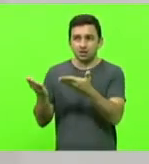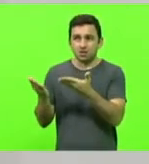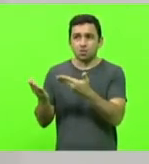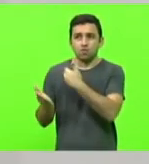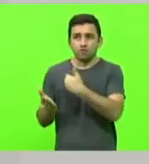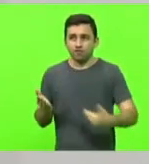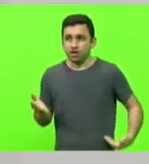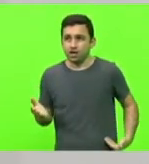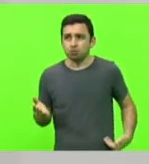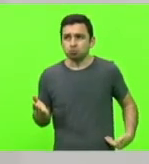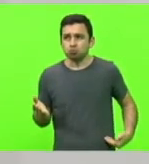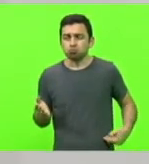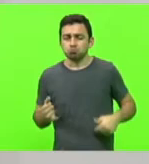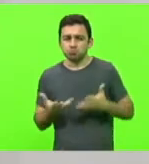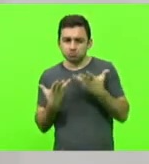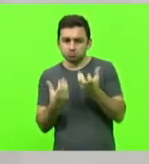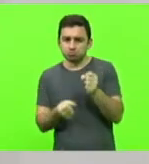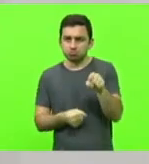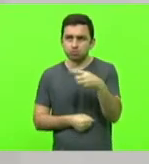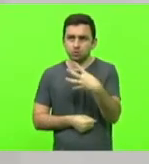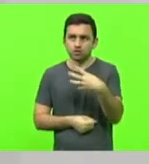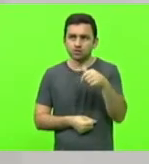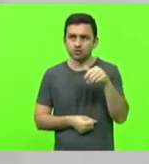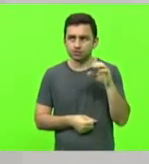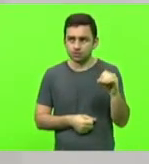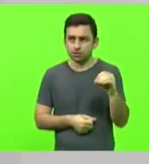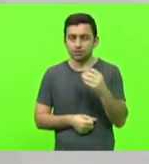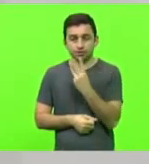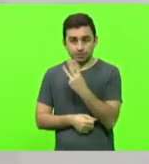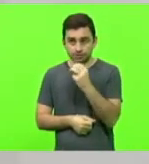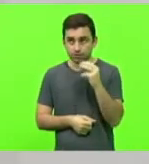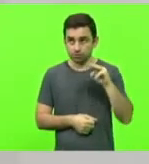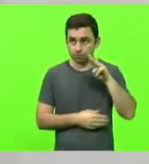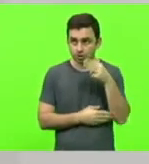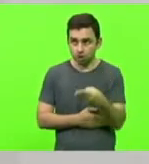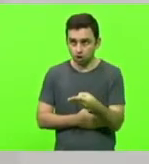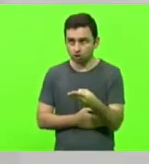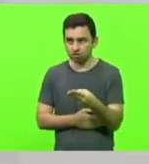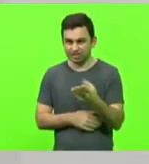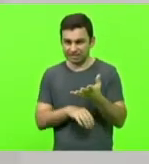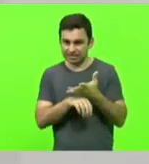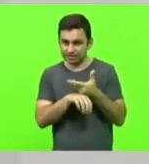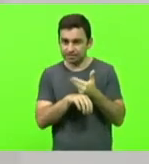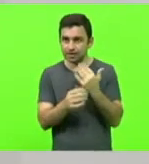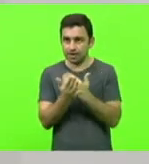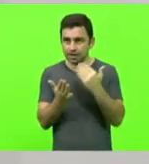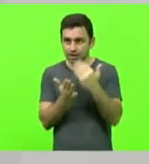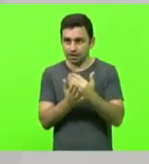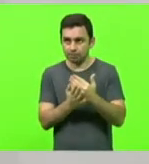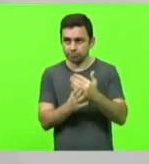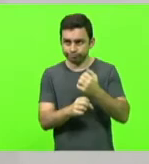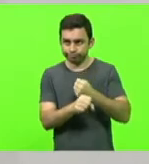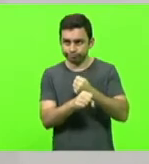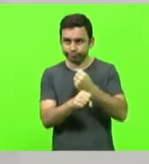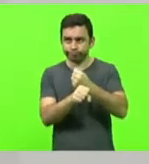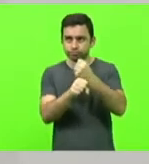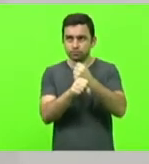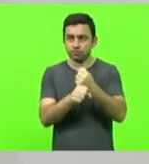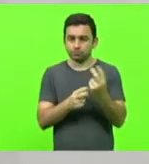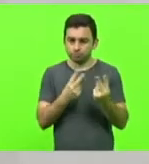abraçou a 470 com 300 milhões para acelerar a duplicação até Indaial,